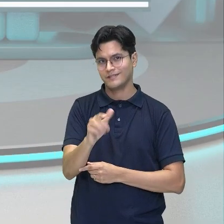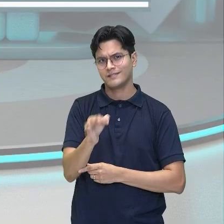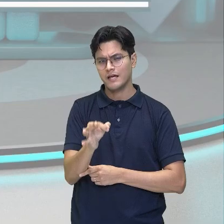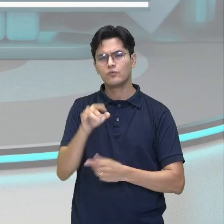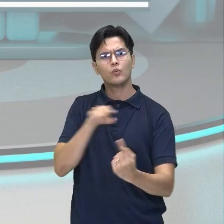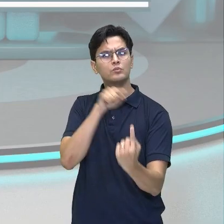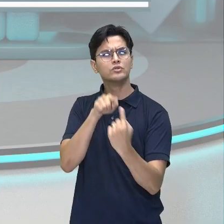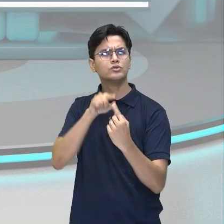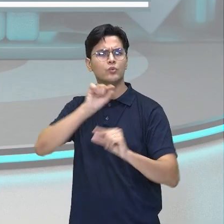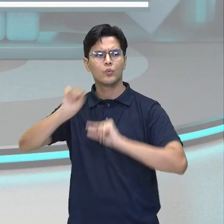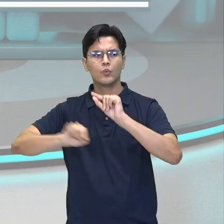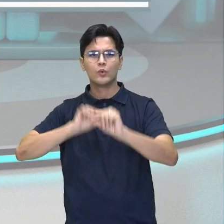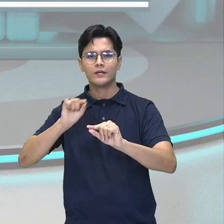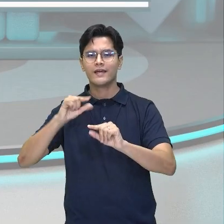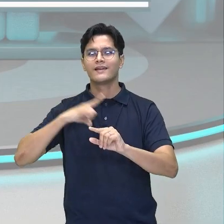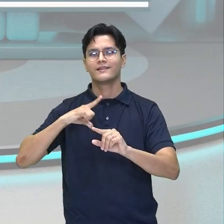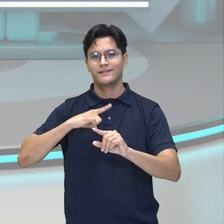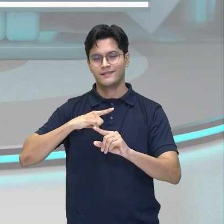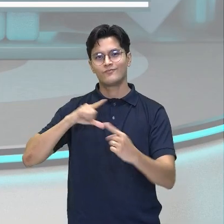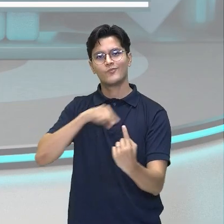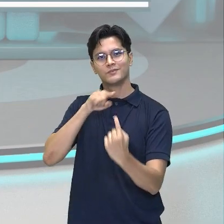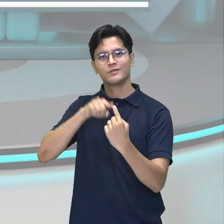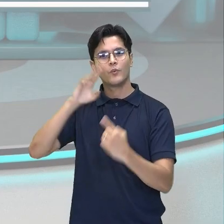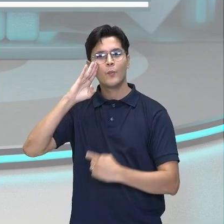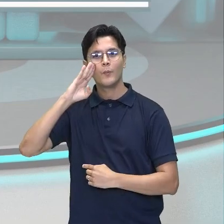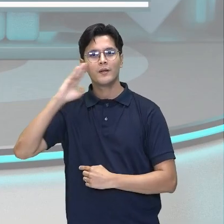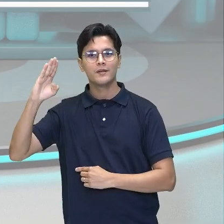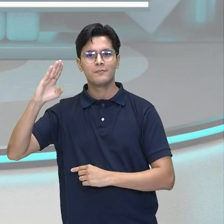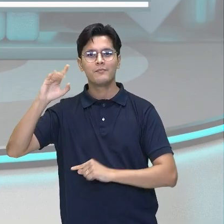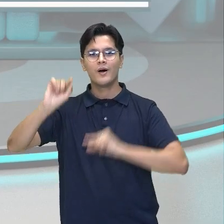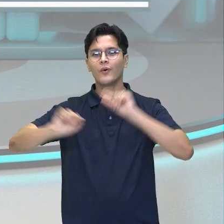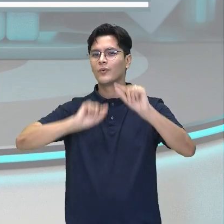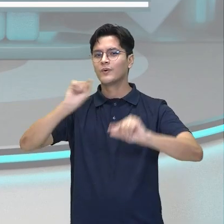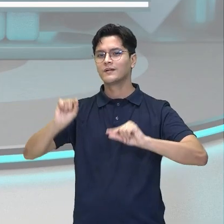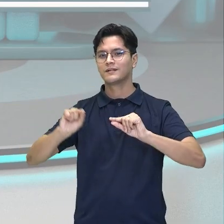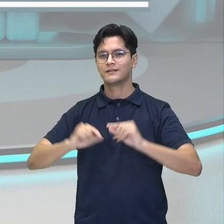quê? Porque tem o objetivo principal de